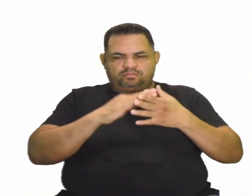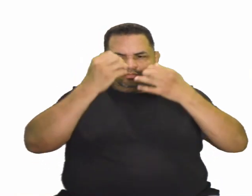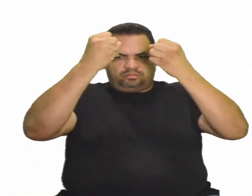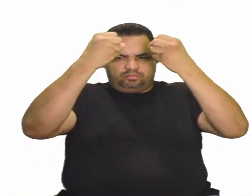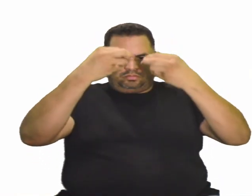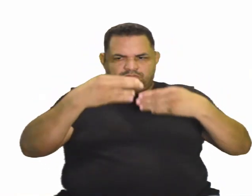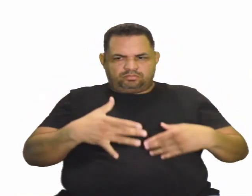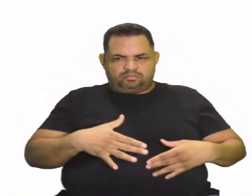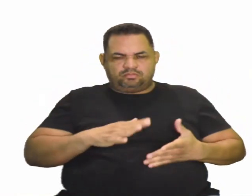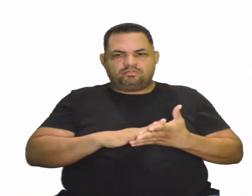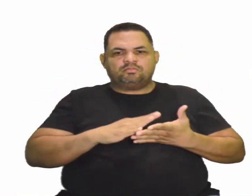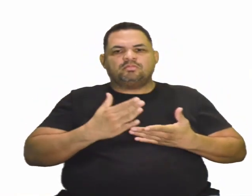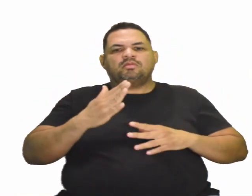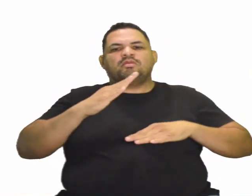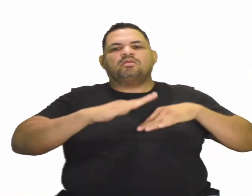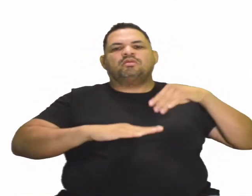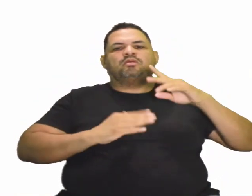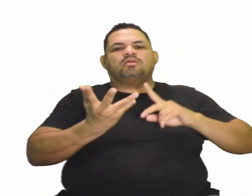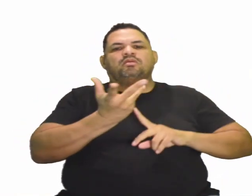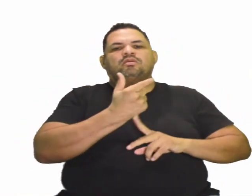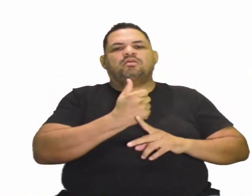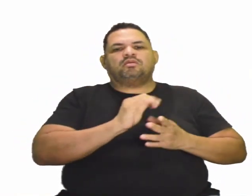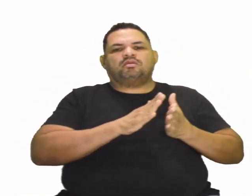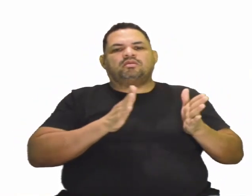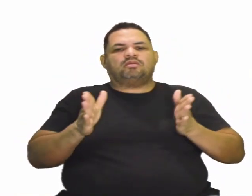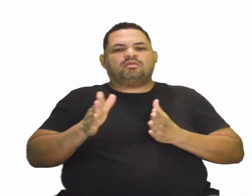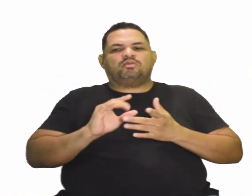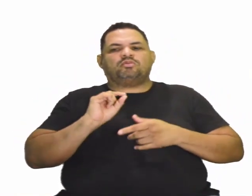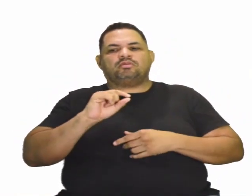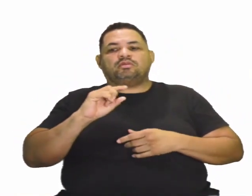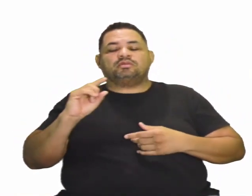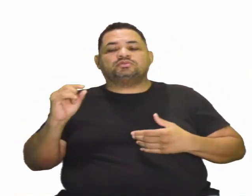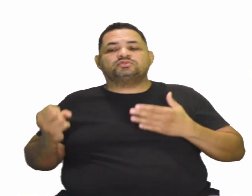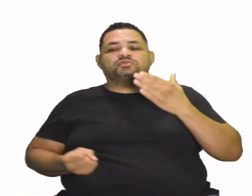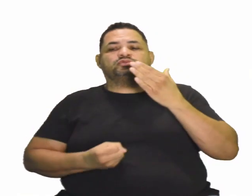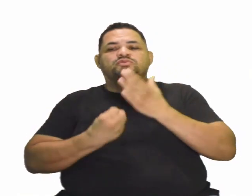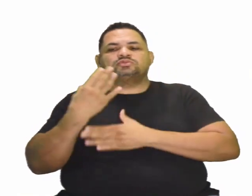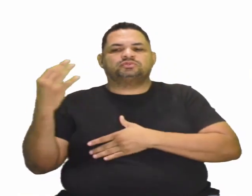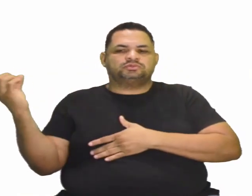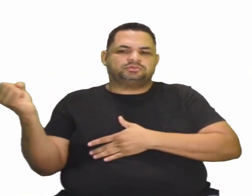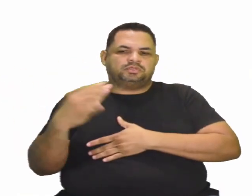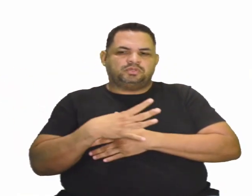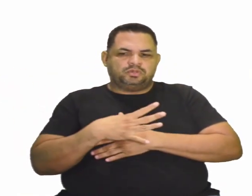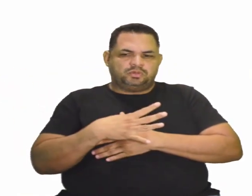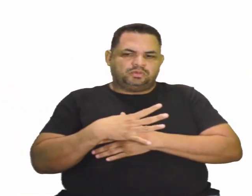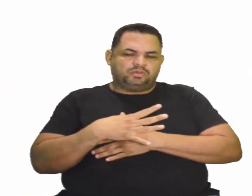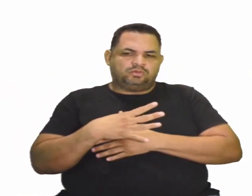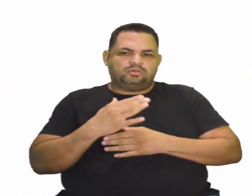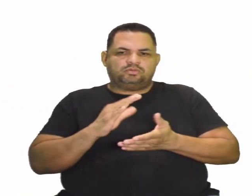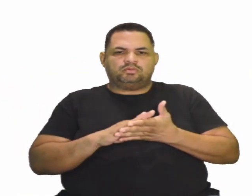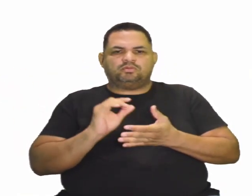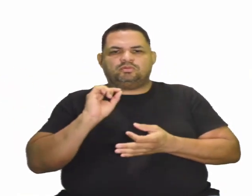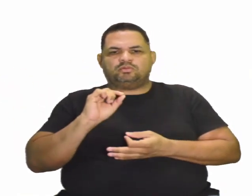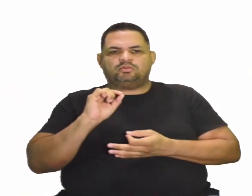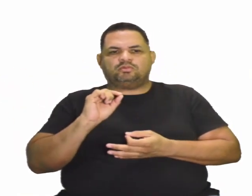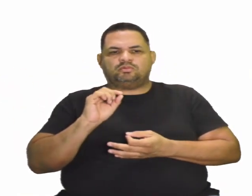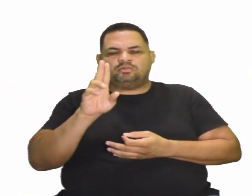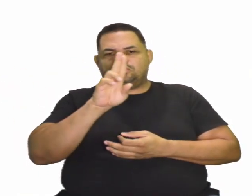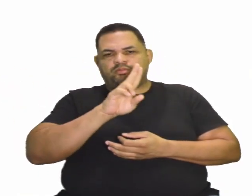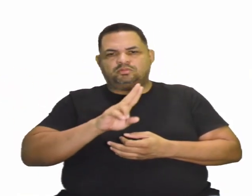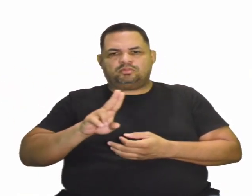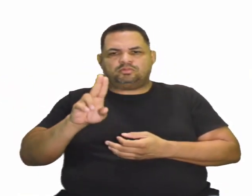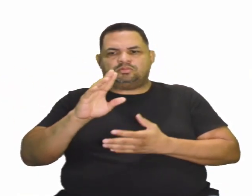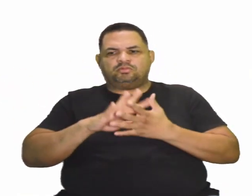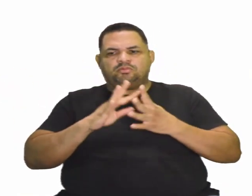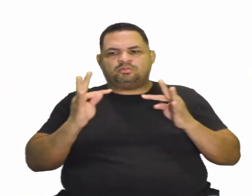os artistas nesse período, quais inovações houveram, né, na figura do artista, na utilização das